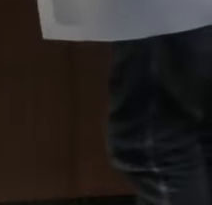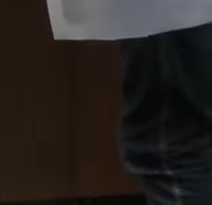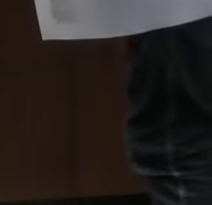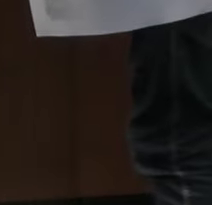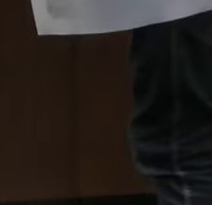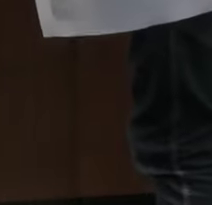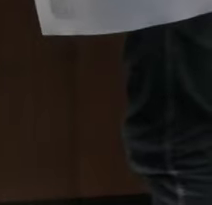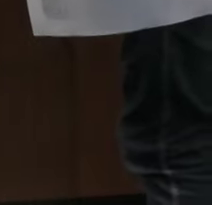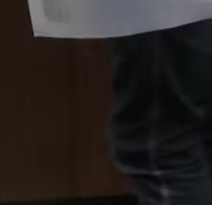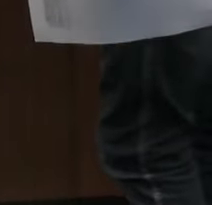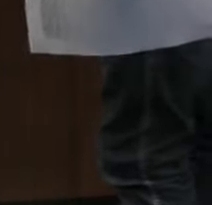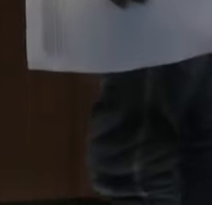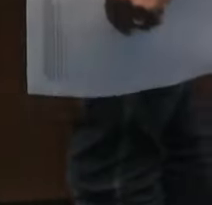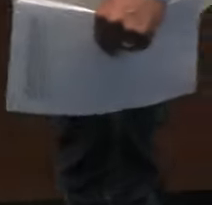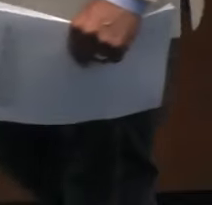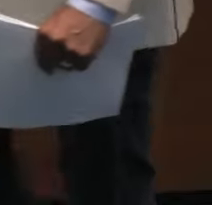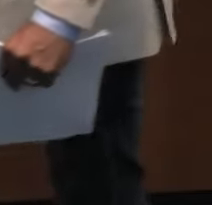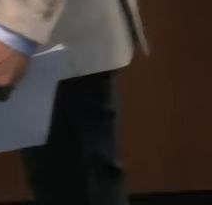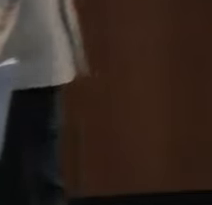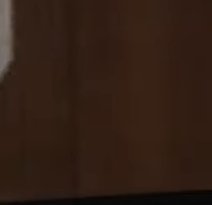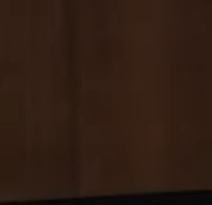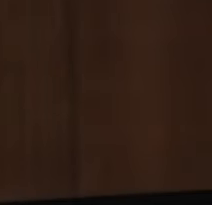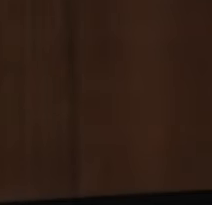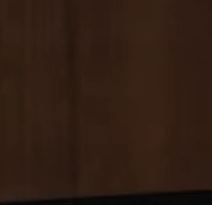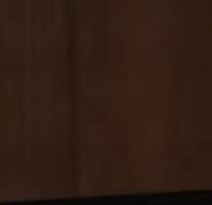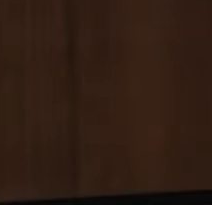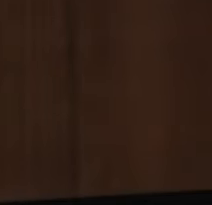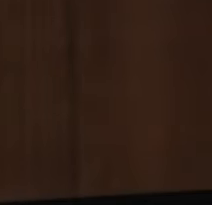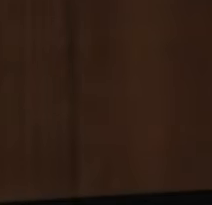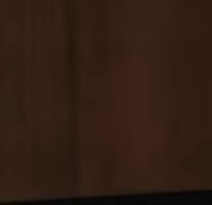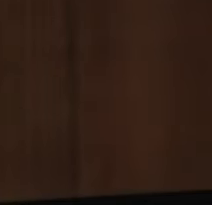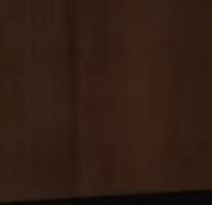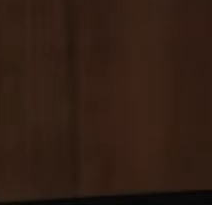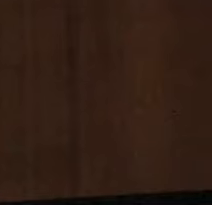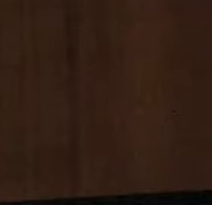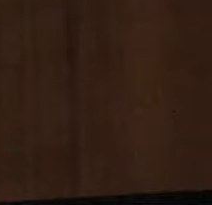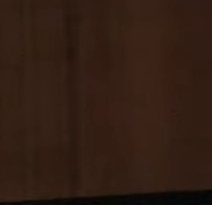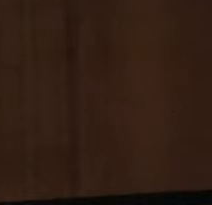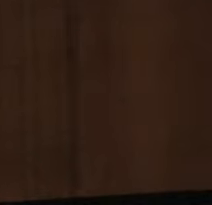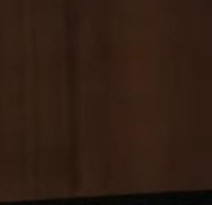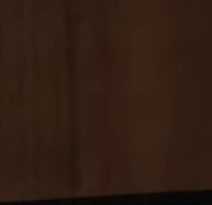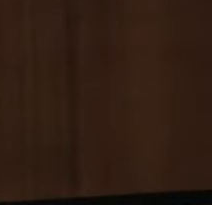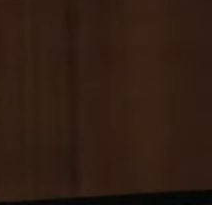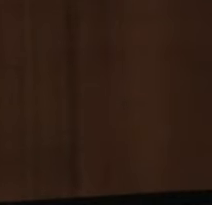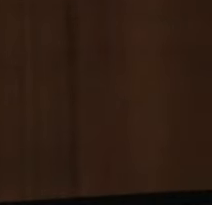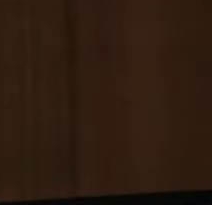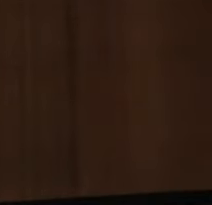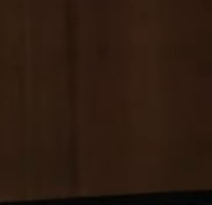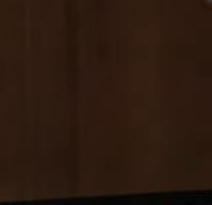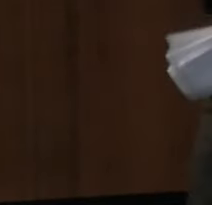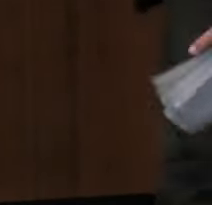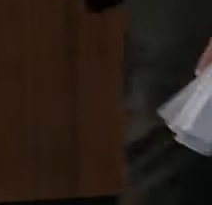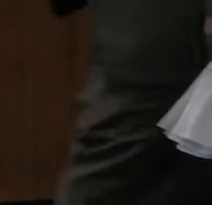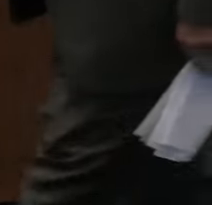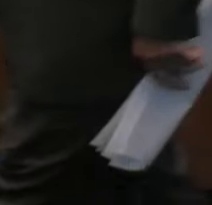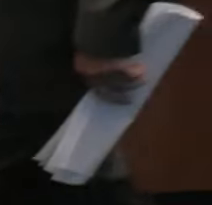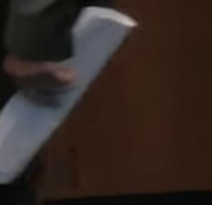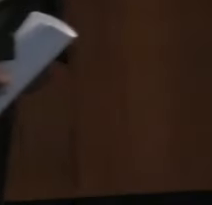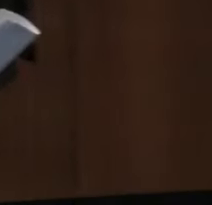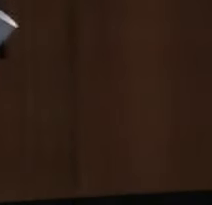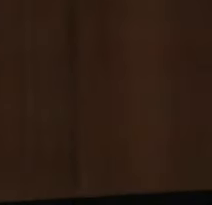1. Secretário de Estado da Casa Civil como presidente. 2. Secretário de Estado de Planejamento e Gestão como